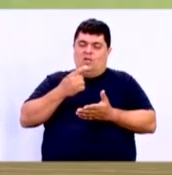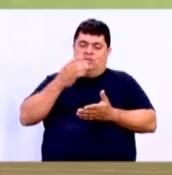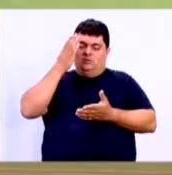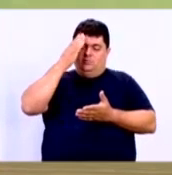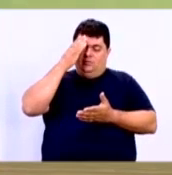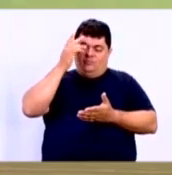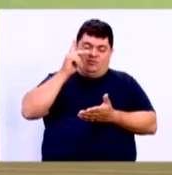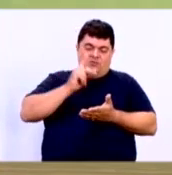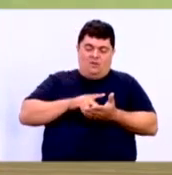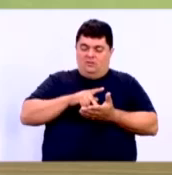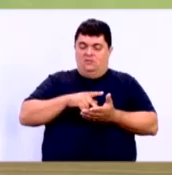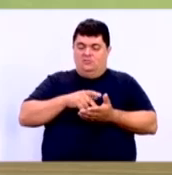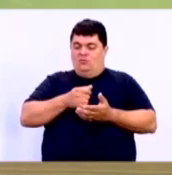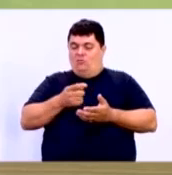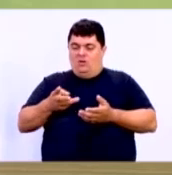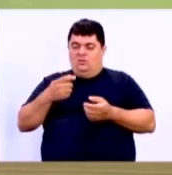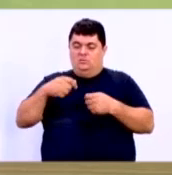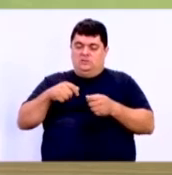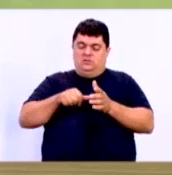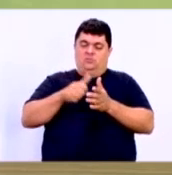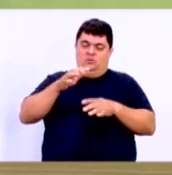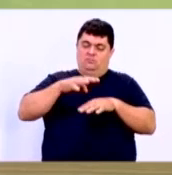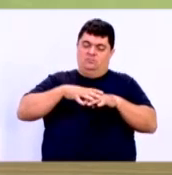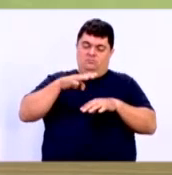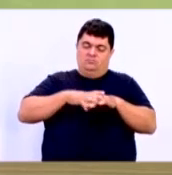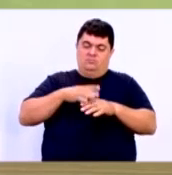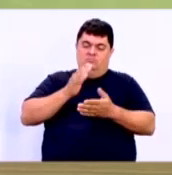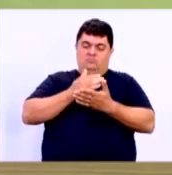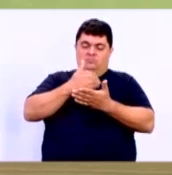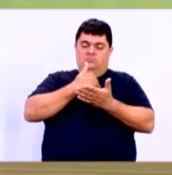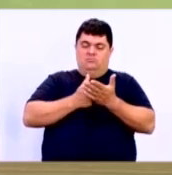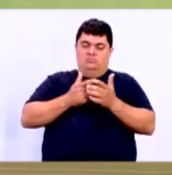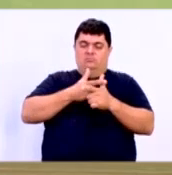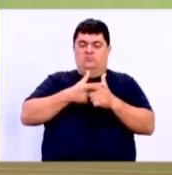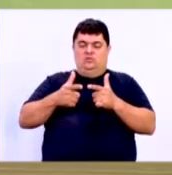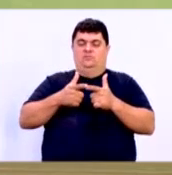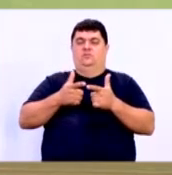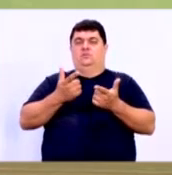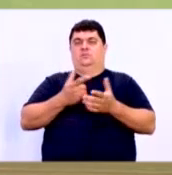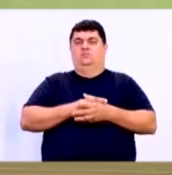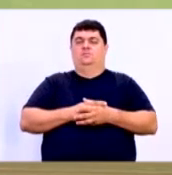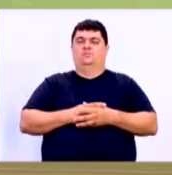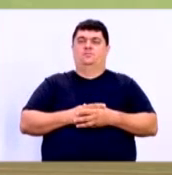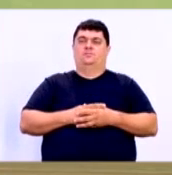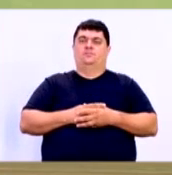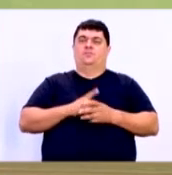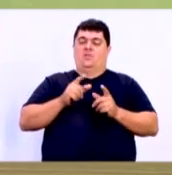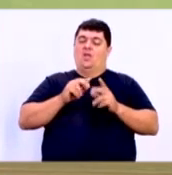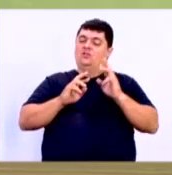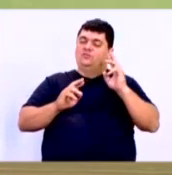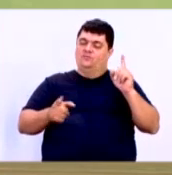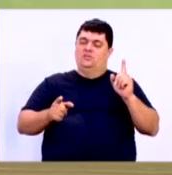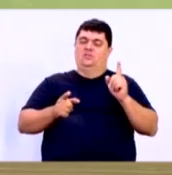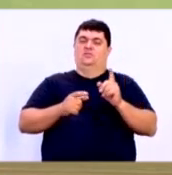empregou para produzir um determinado bem ou um serviço. Essa é a